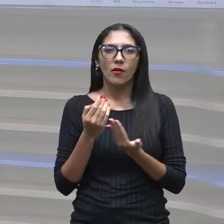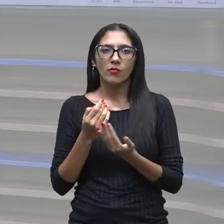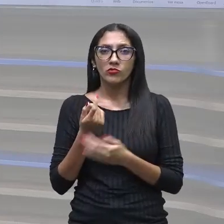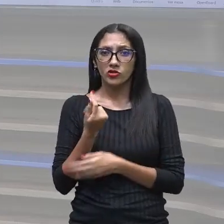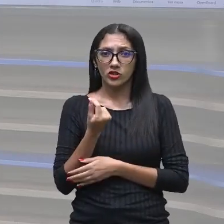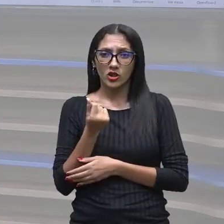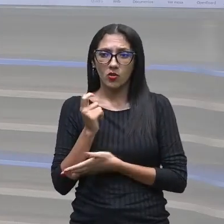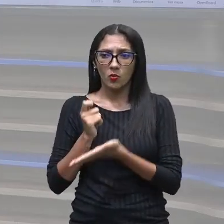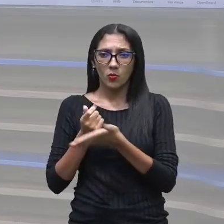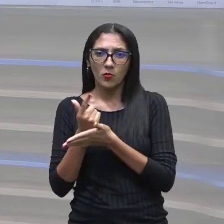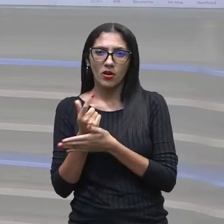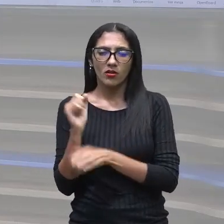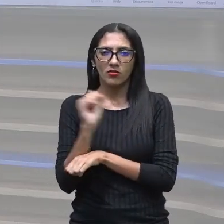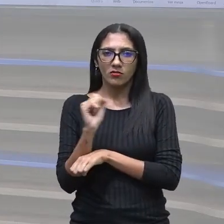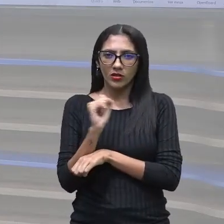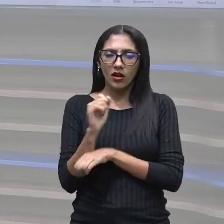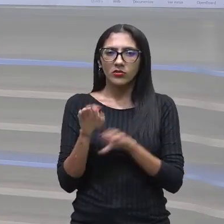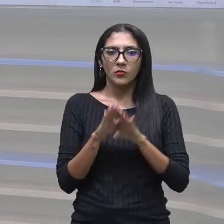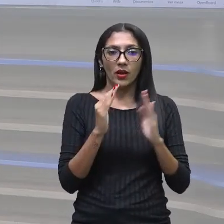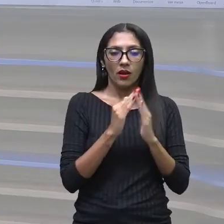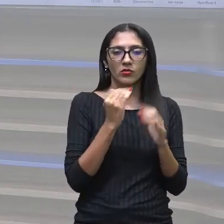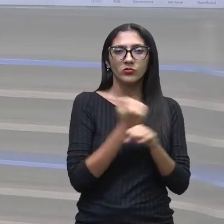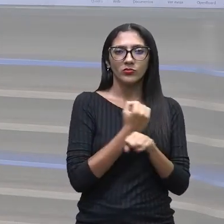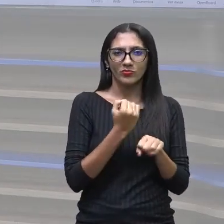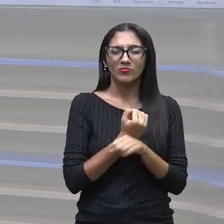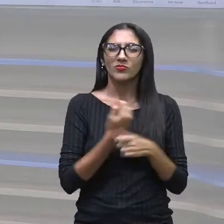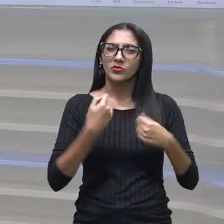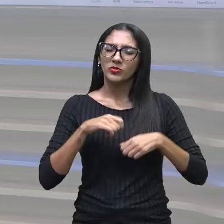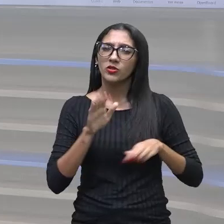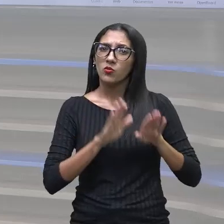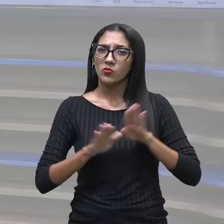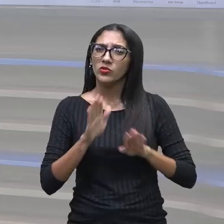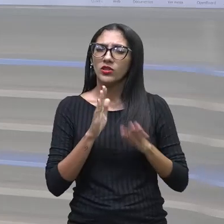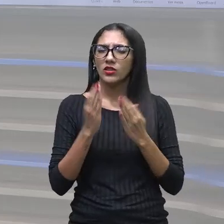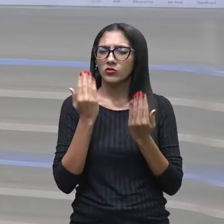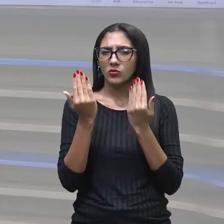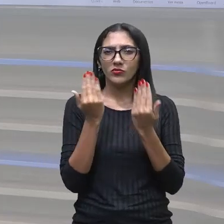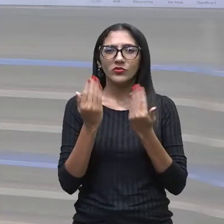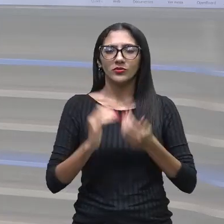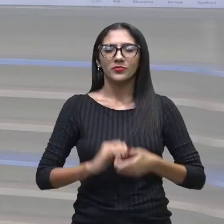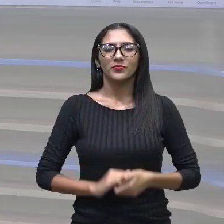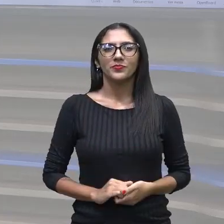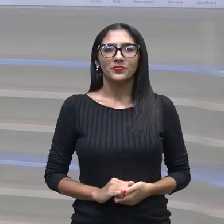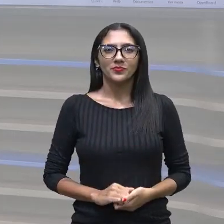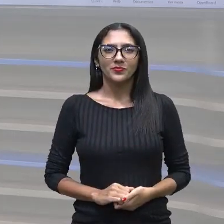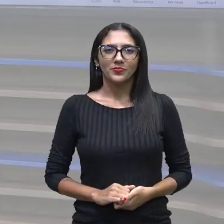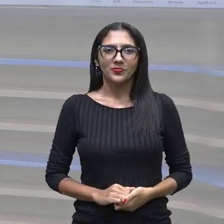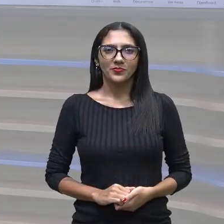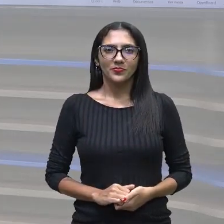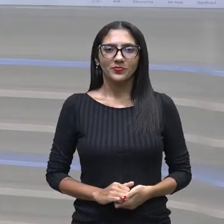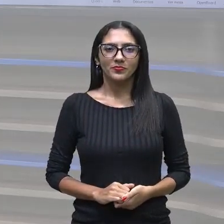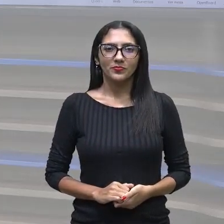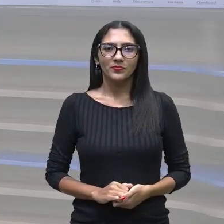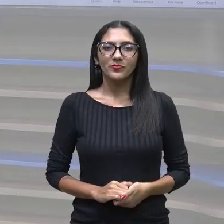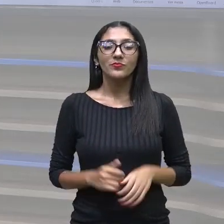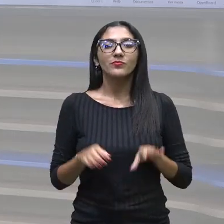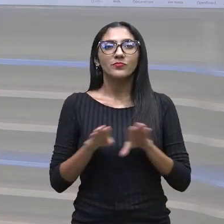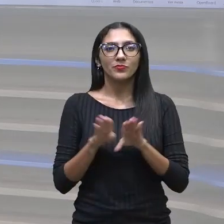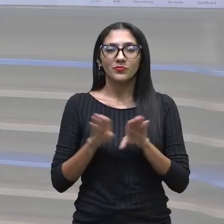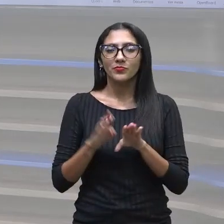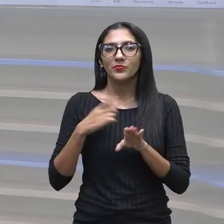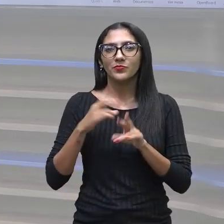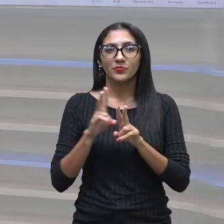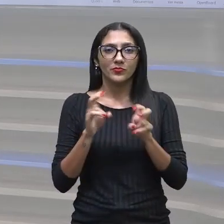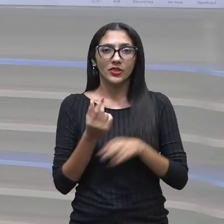ou de barco. Então, muito cuidado com essas facilidades, tá bom? Bem, em relação ainda a empréstimo, a gente